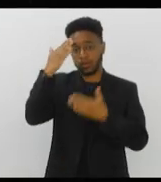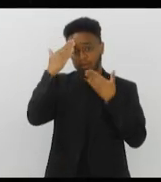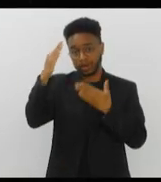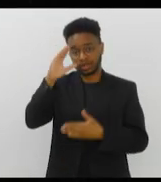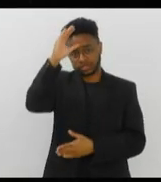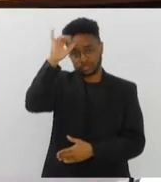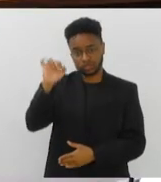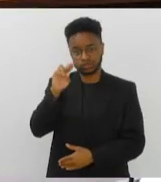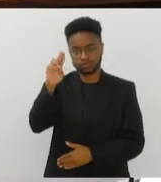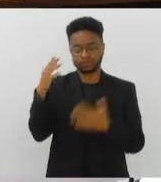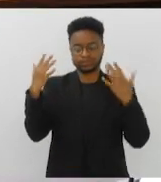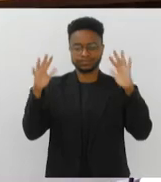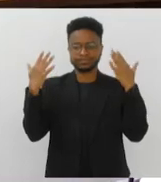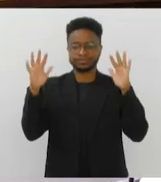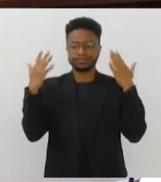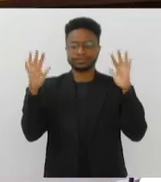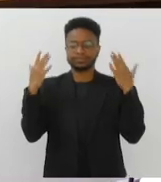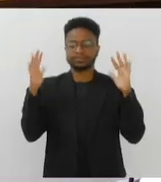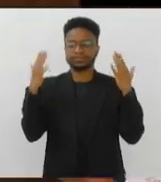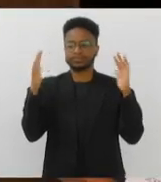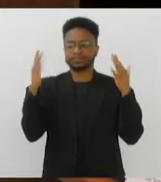a tia Ju.